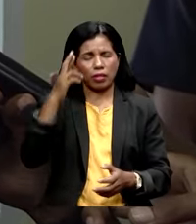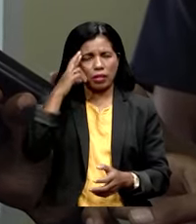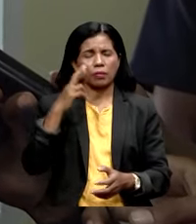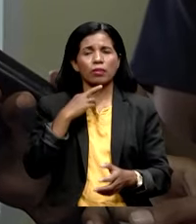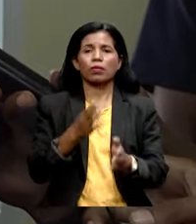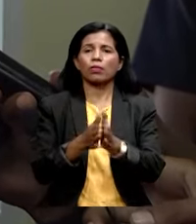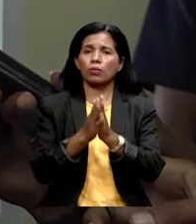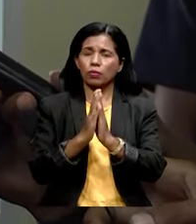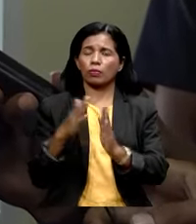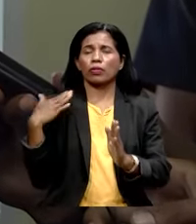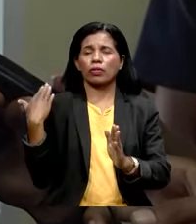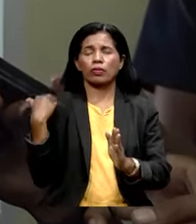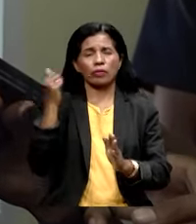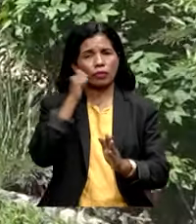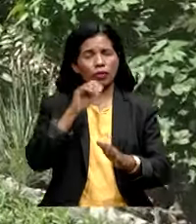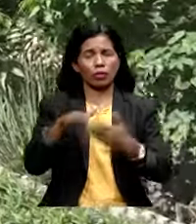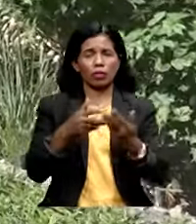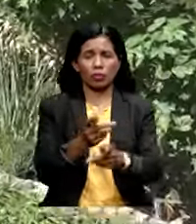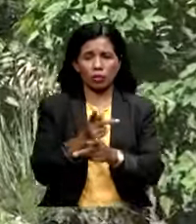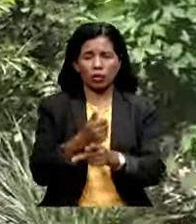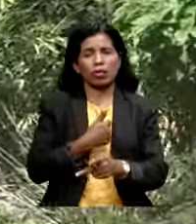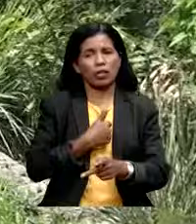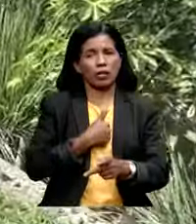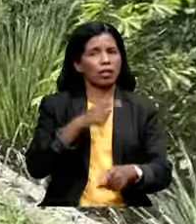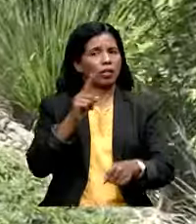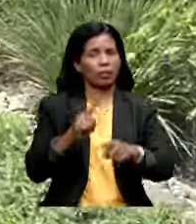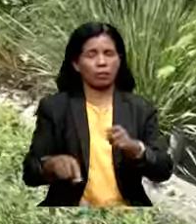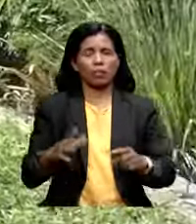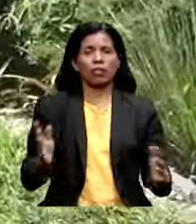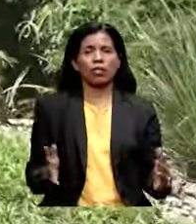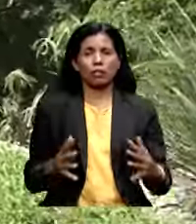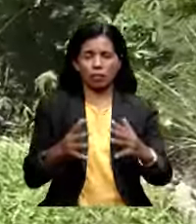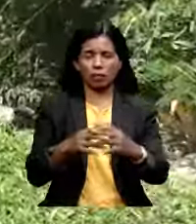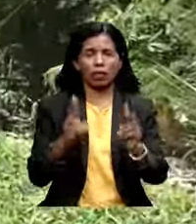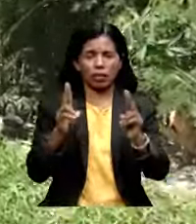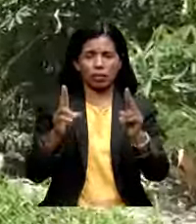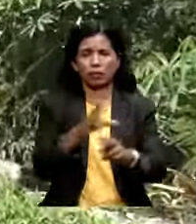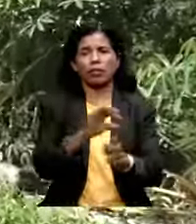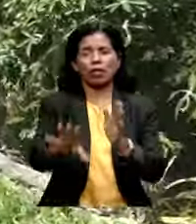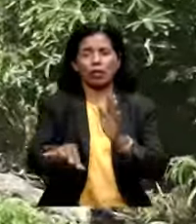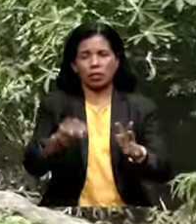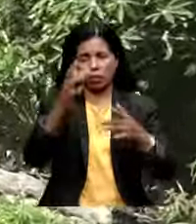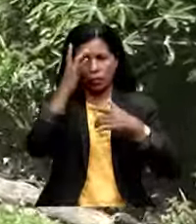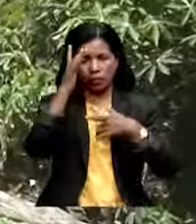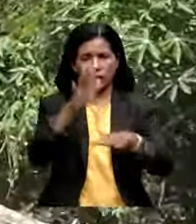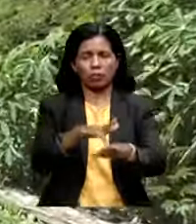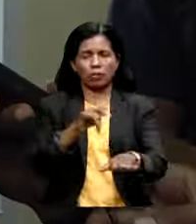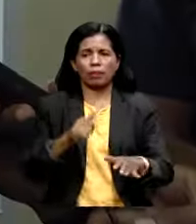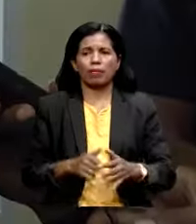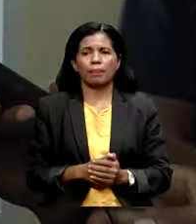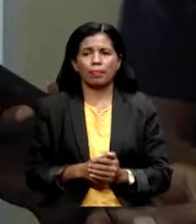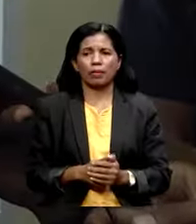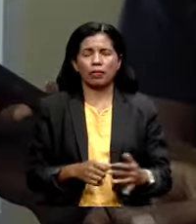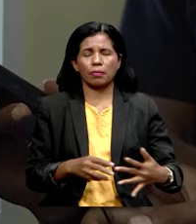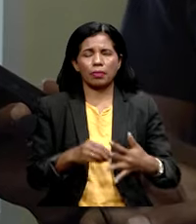husu bazoven feto sira atu cuidaduan, no ne la bele sin rua cedo, no mos la bele hetan moras hadaet. Yo li magmane ne